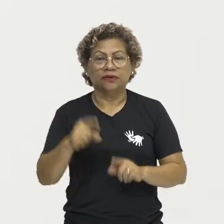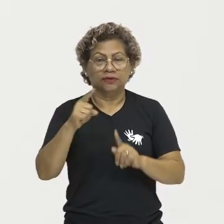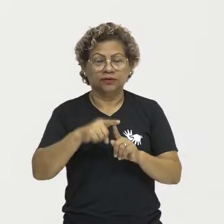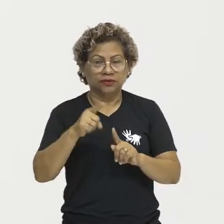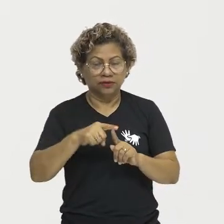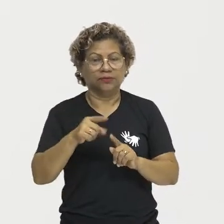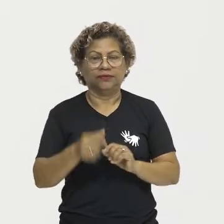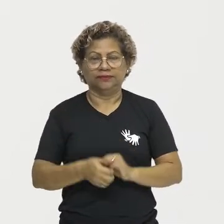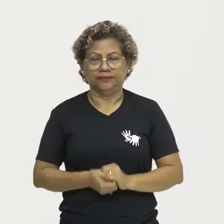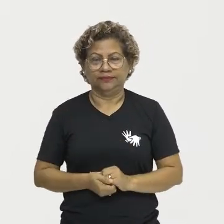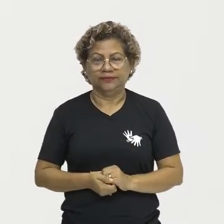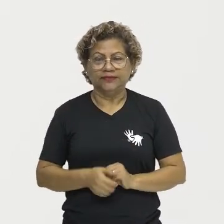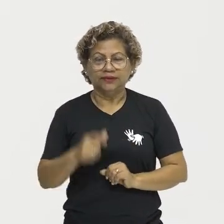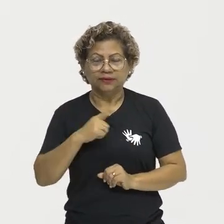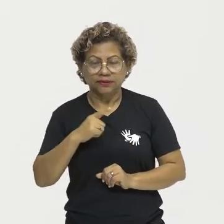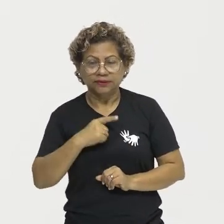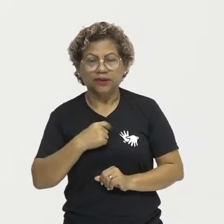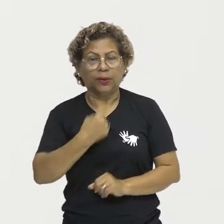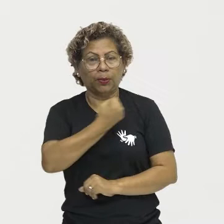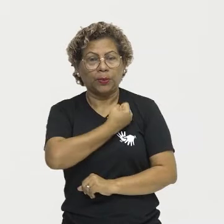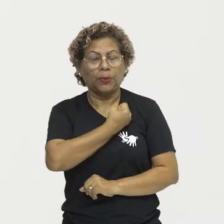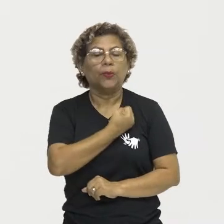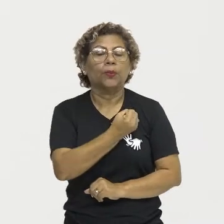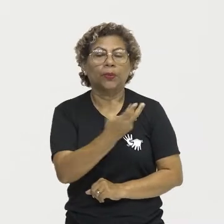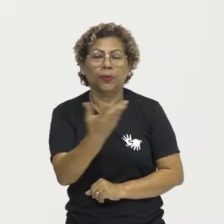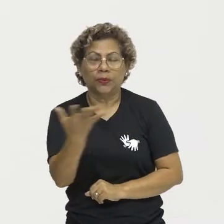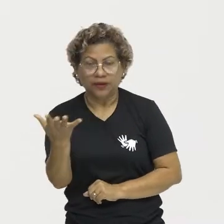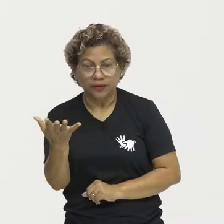Sistema Internacional de Unidades, a unidade de